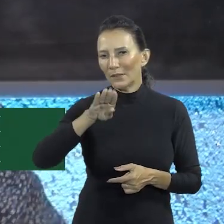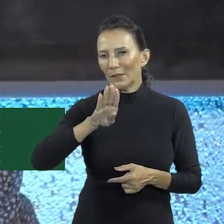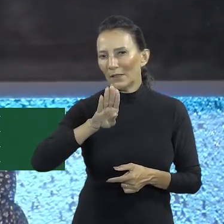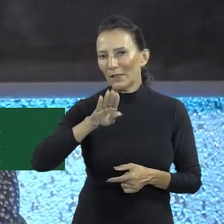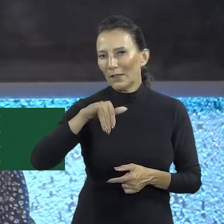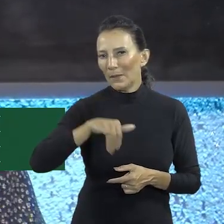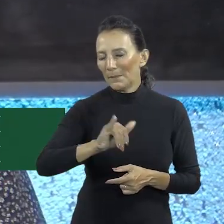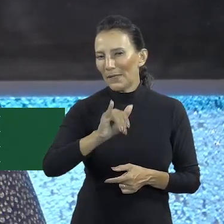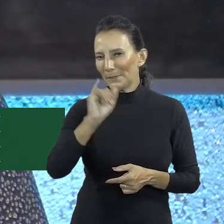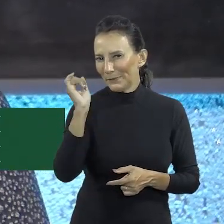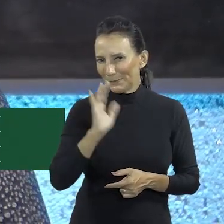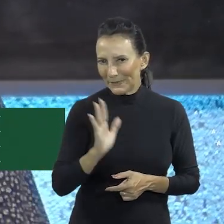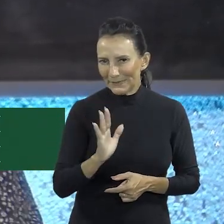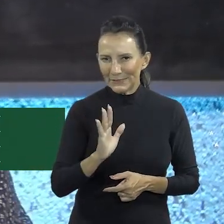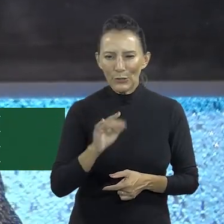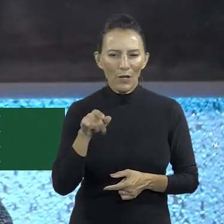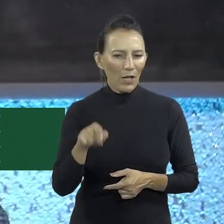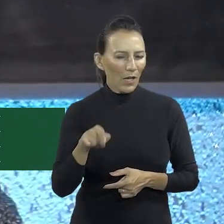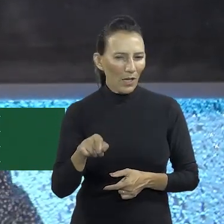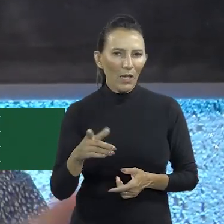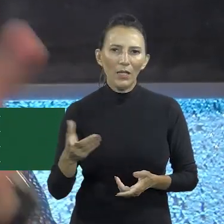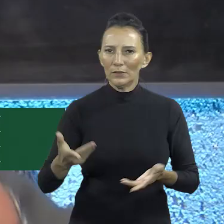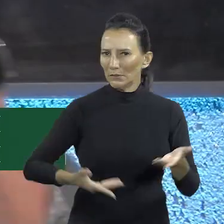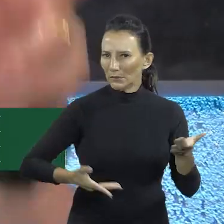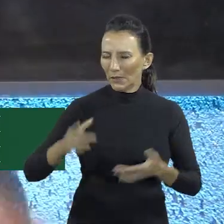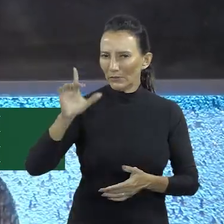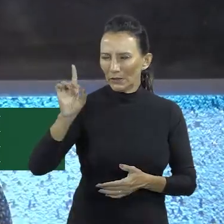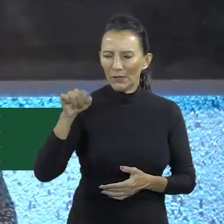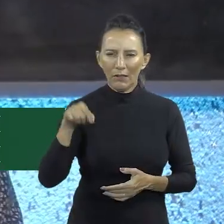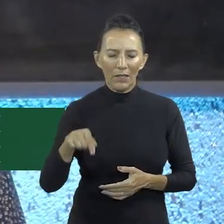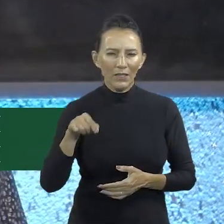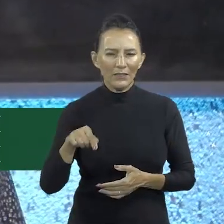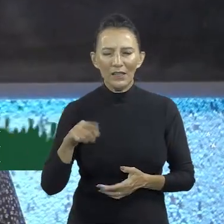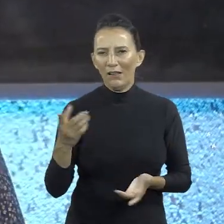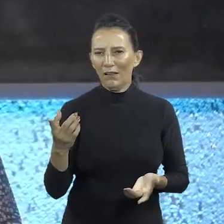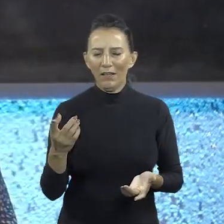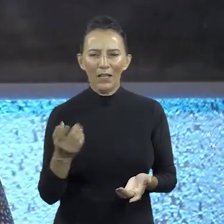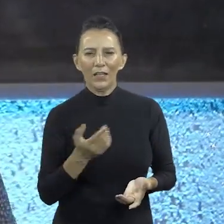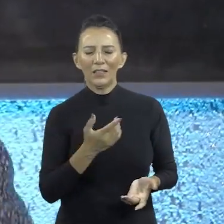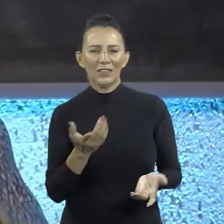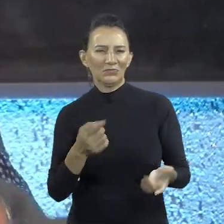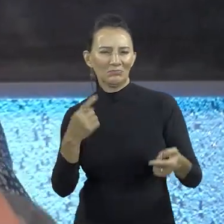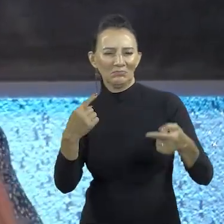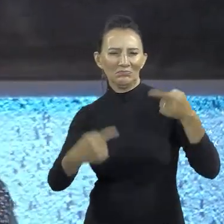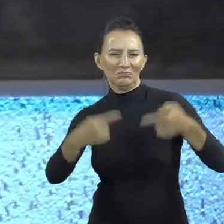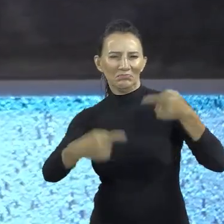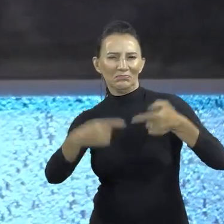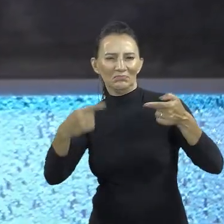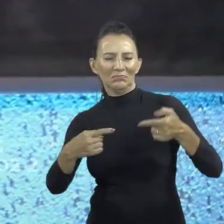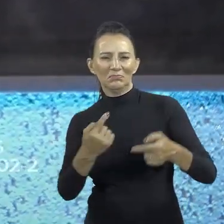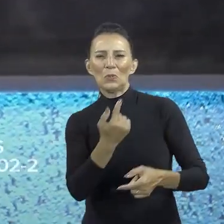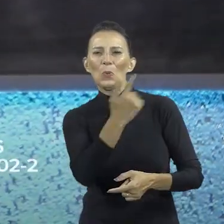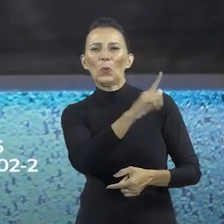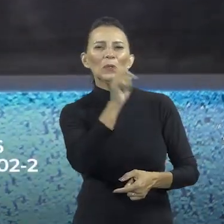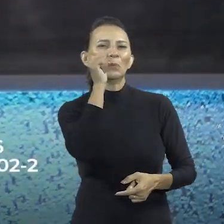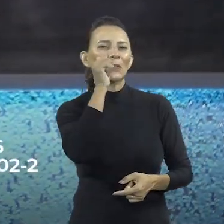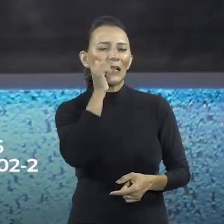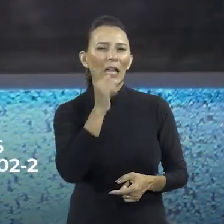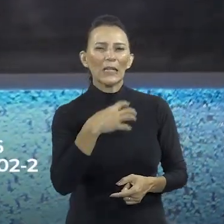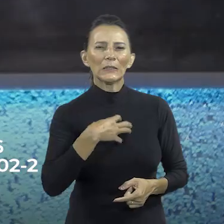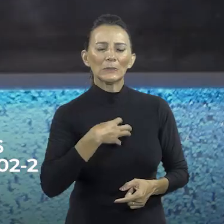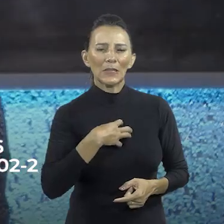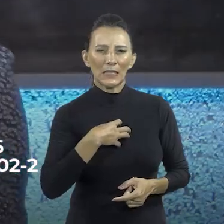Deus, serve a Deus, e houve lá, ela bateu um boco lá com uma cantora lá da Bahia, não me lembro o nome, como é que